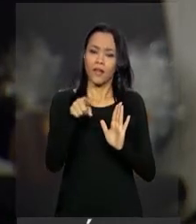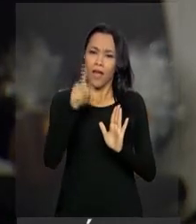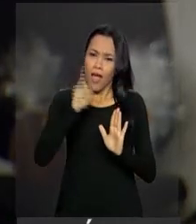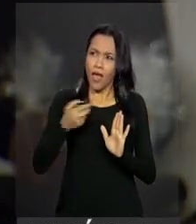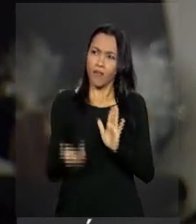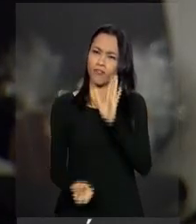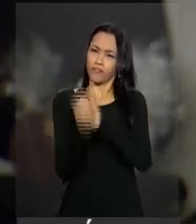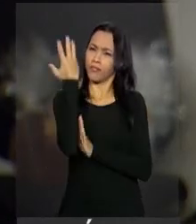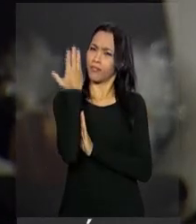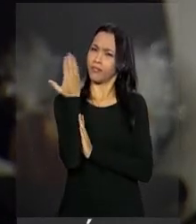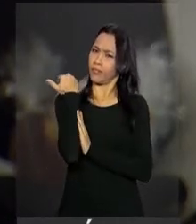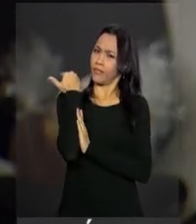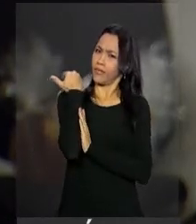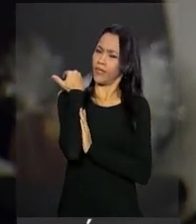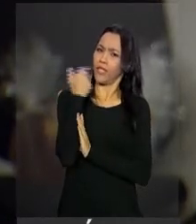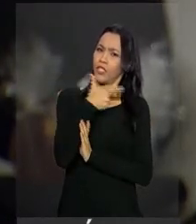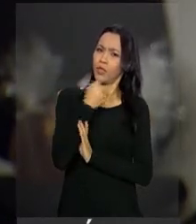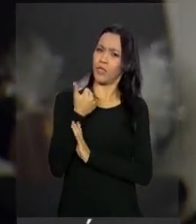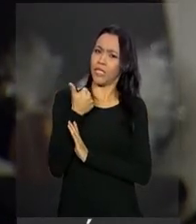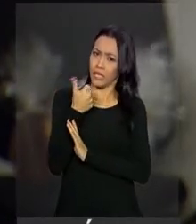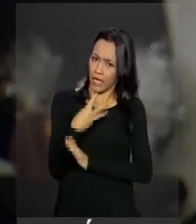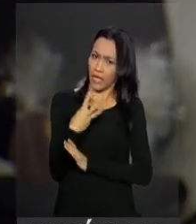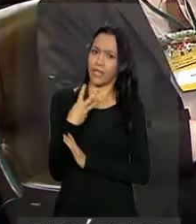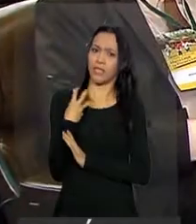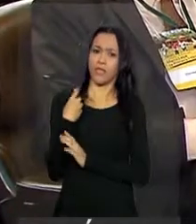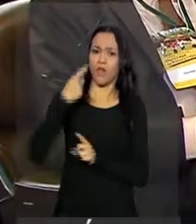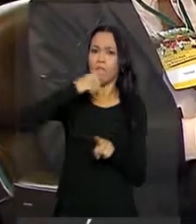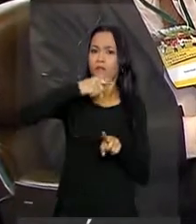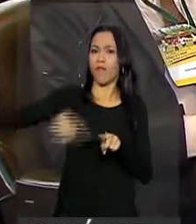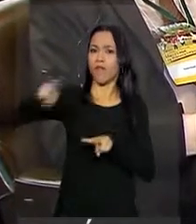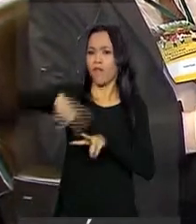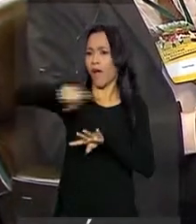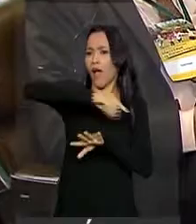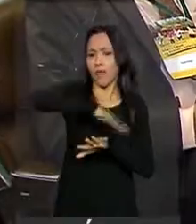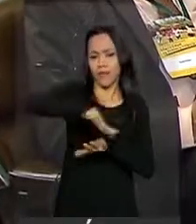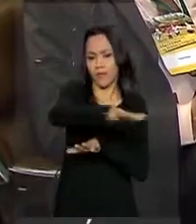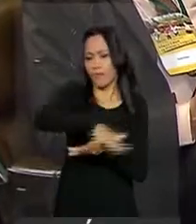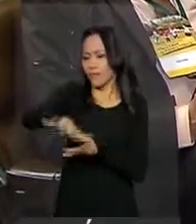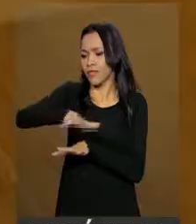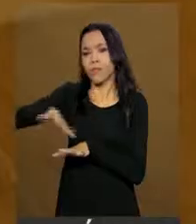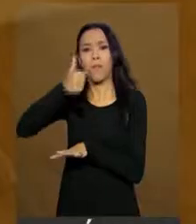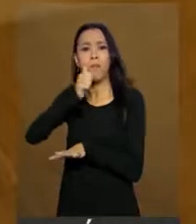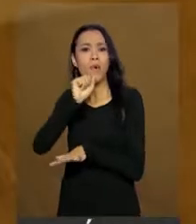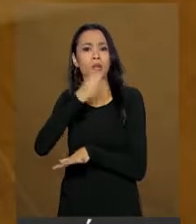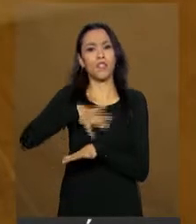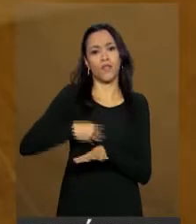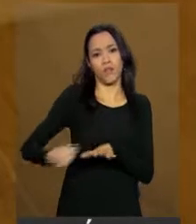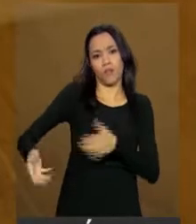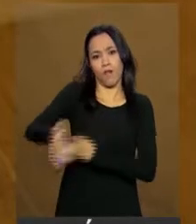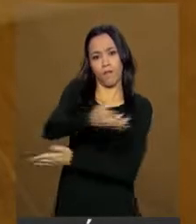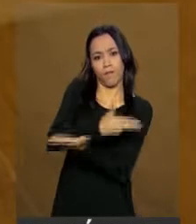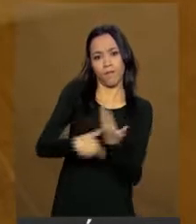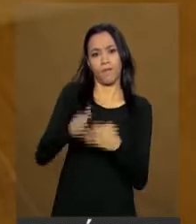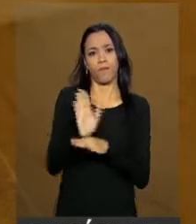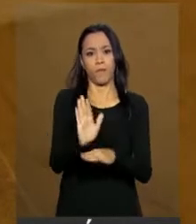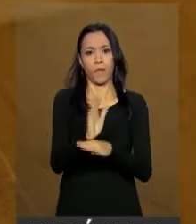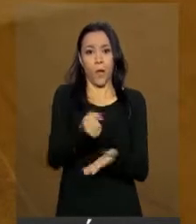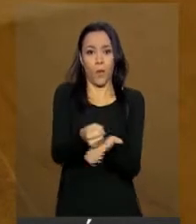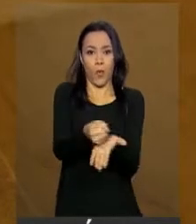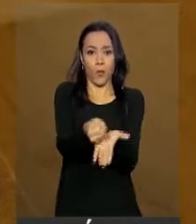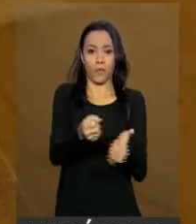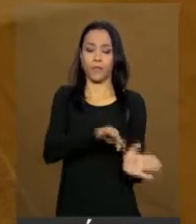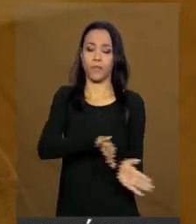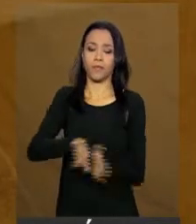desde 2013 e integra todos os serviços básicos para mães e filhos. Nós recolhemos